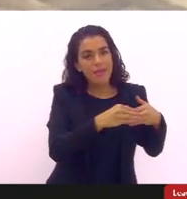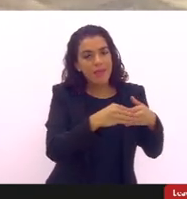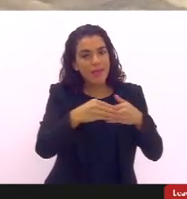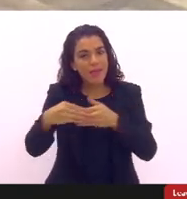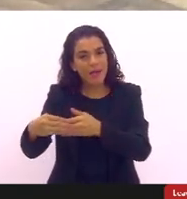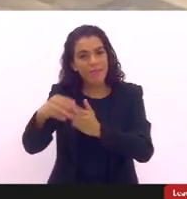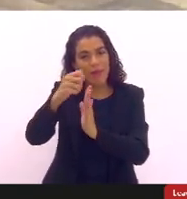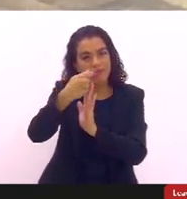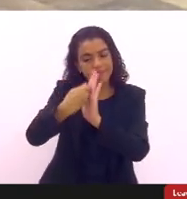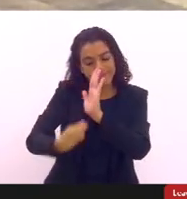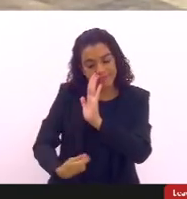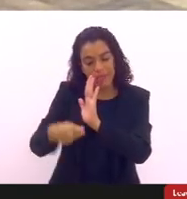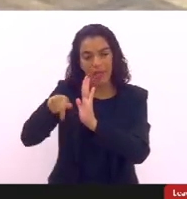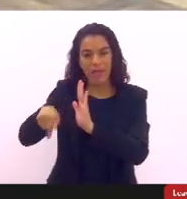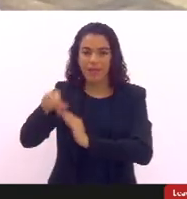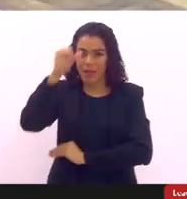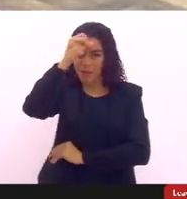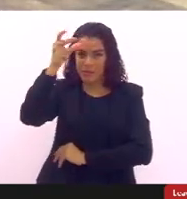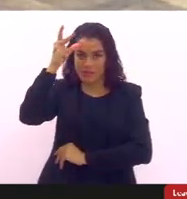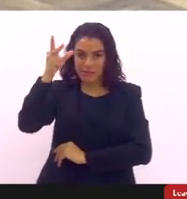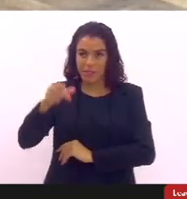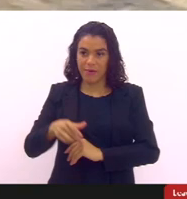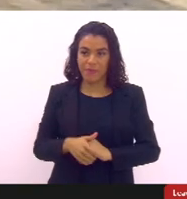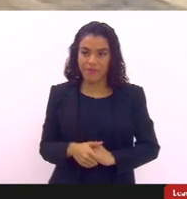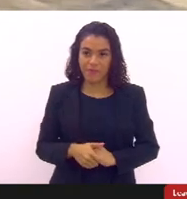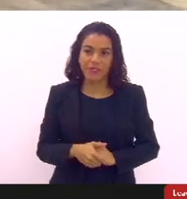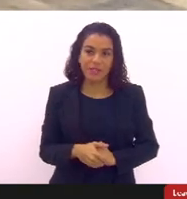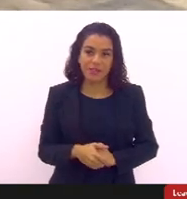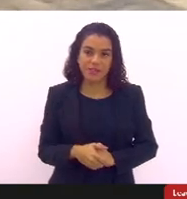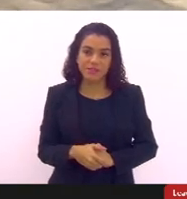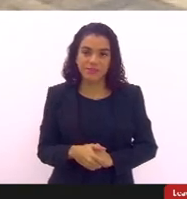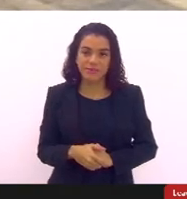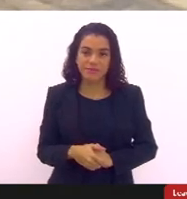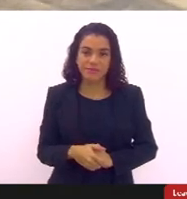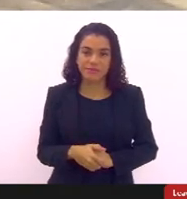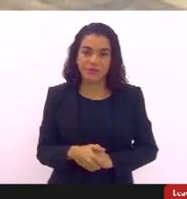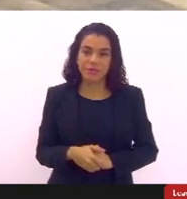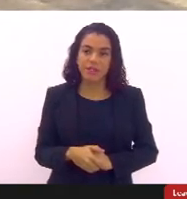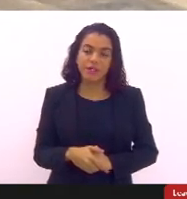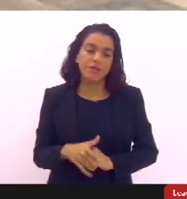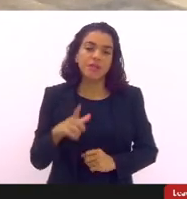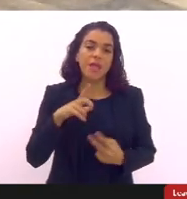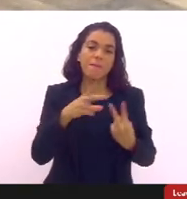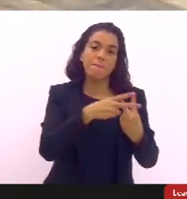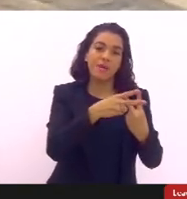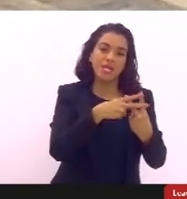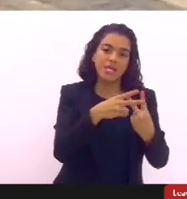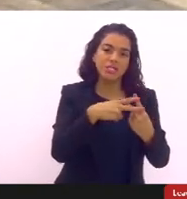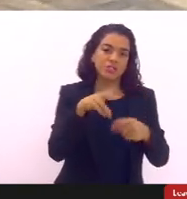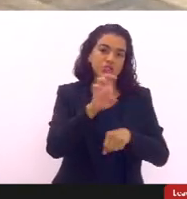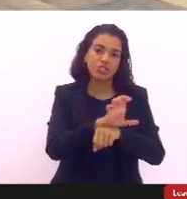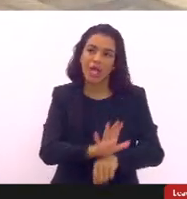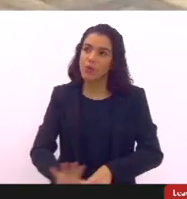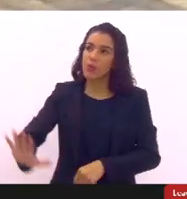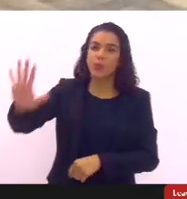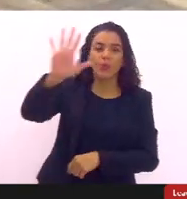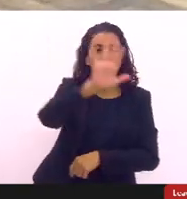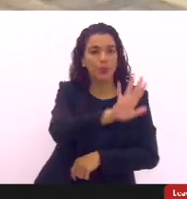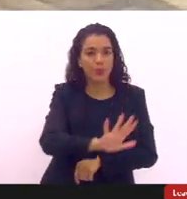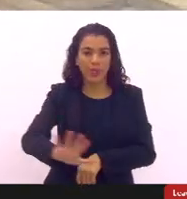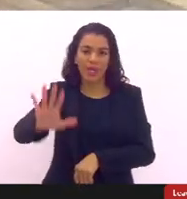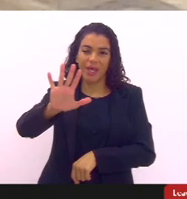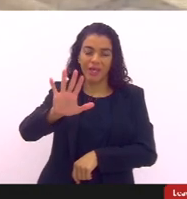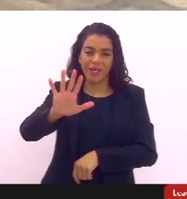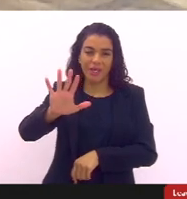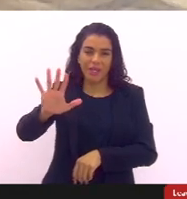Né? E a municipal, que recebe, né, presos do estado inteiro. É, então, eu